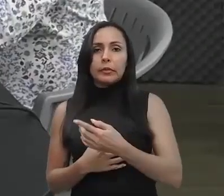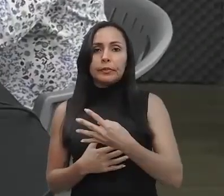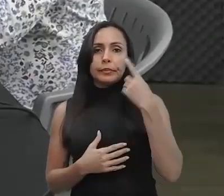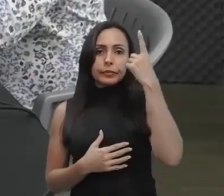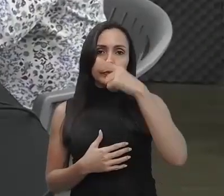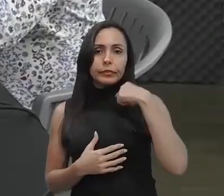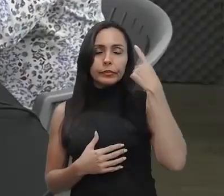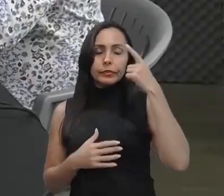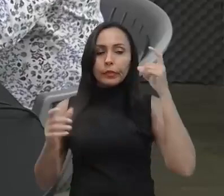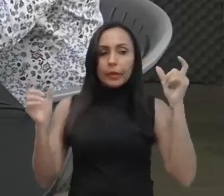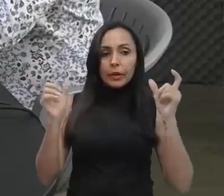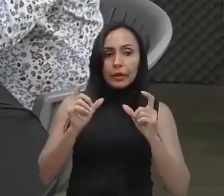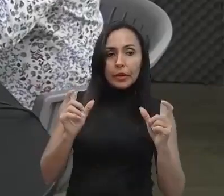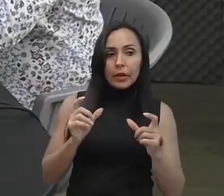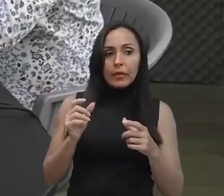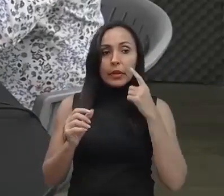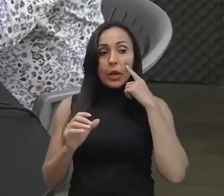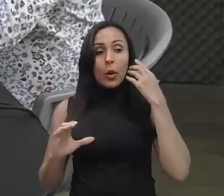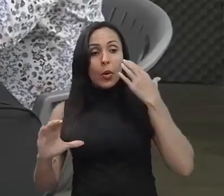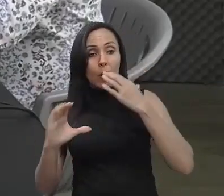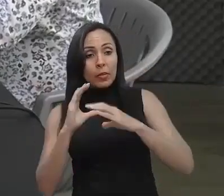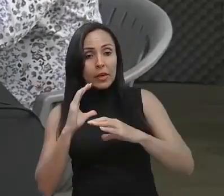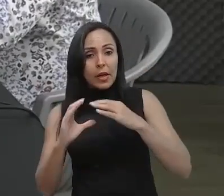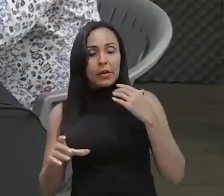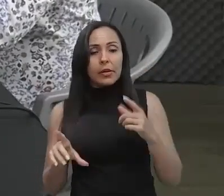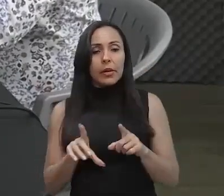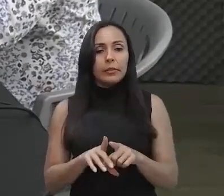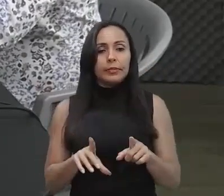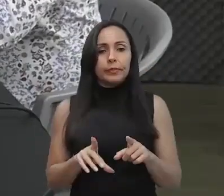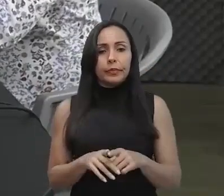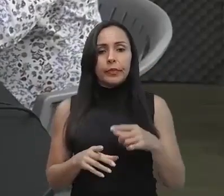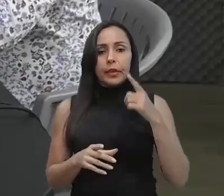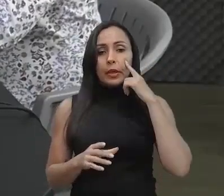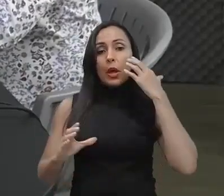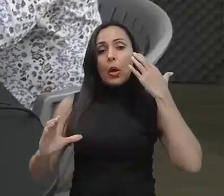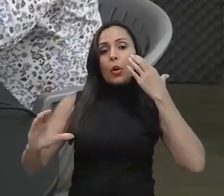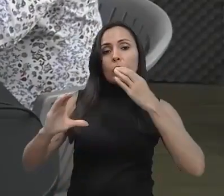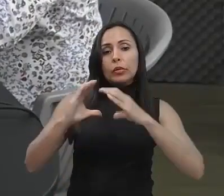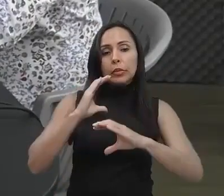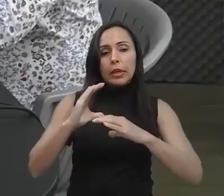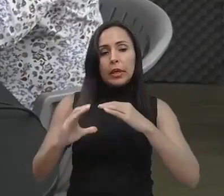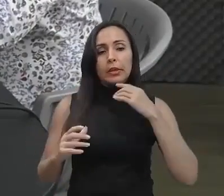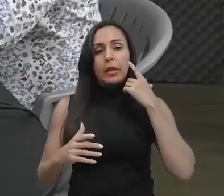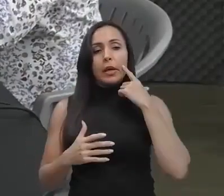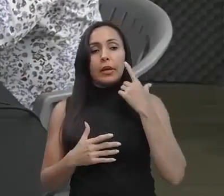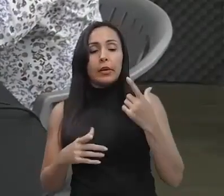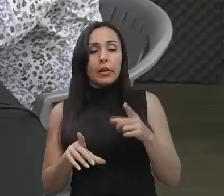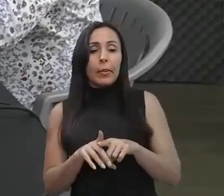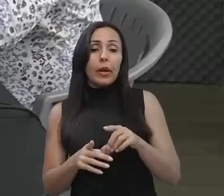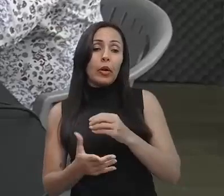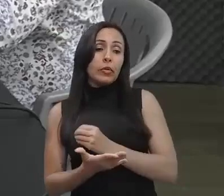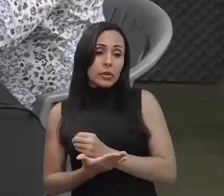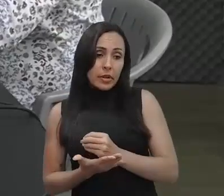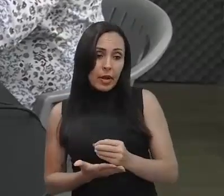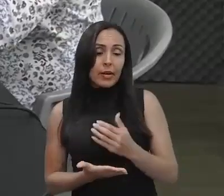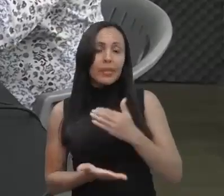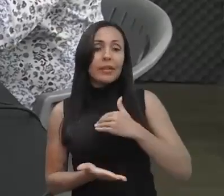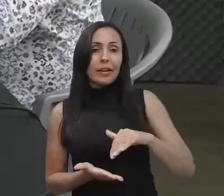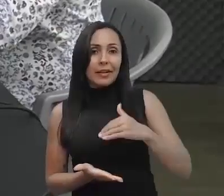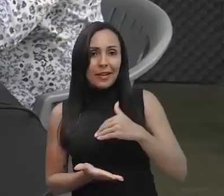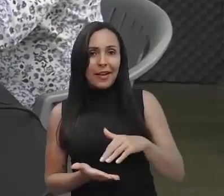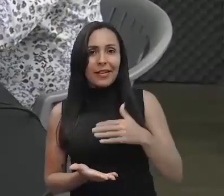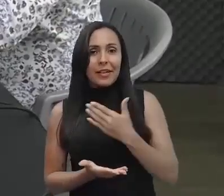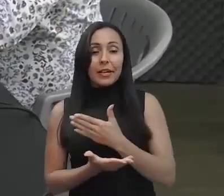vocês ainda fazem essa comunicação de redes assim alguém chega lá se comunica com com a rede social do do oficial da secretaria de educação vocês também tem que